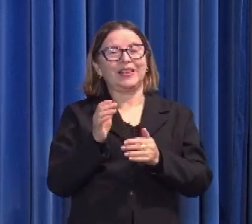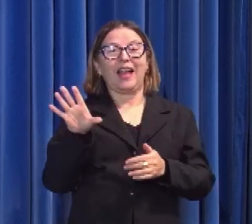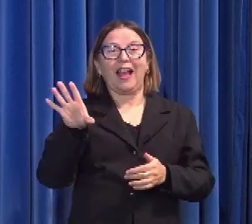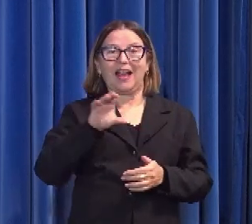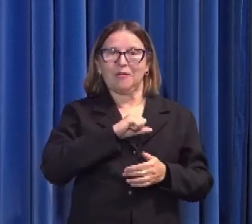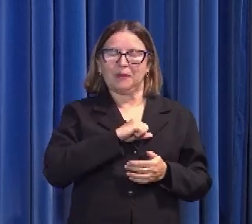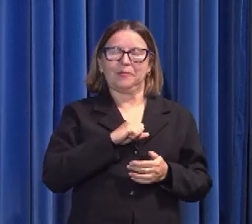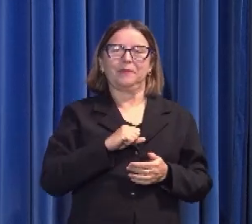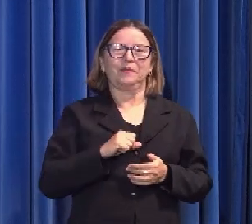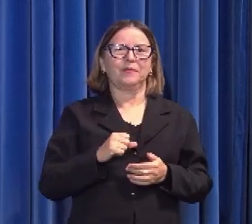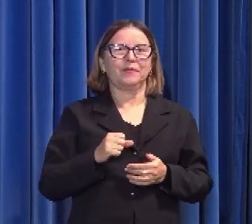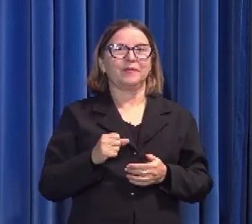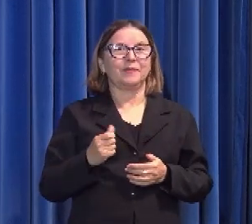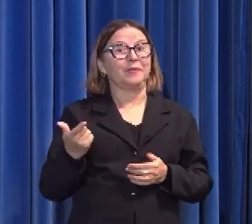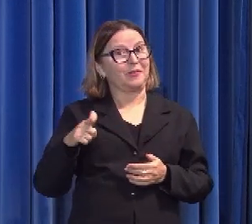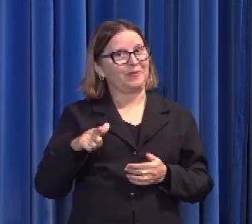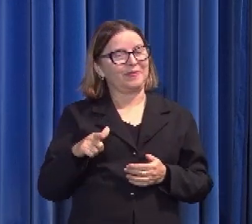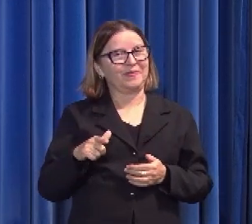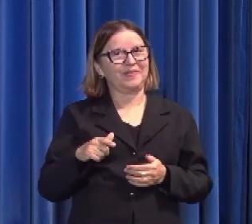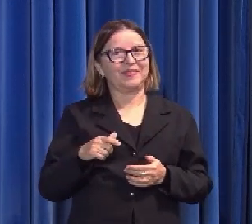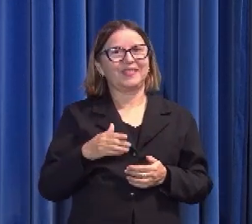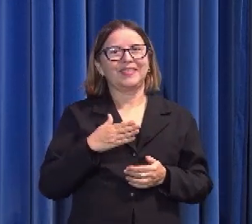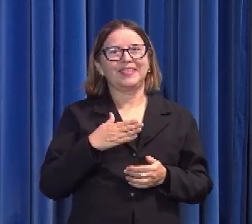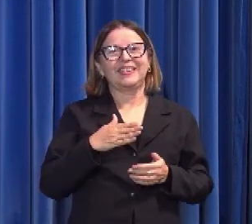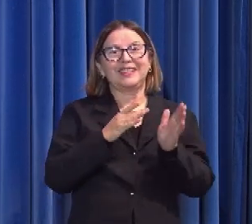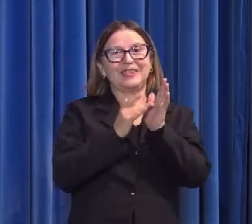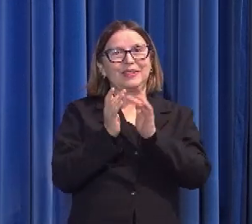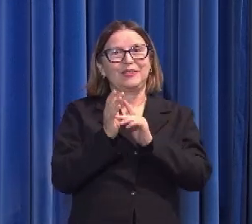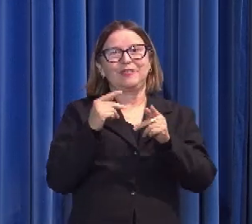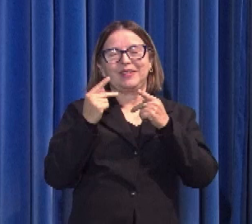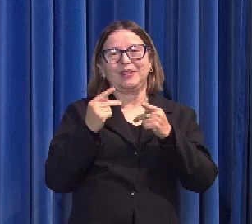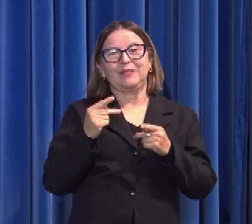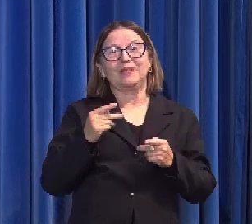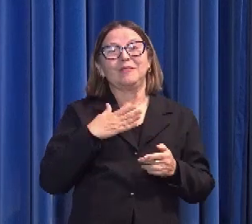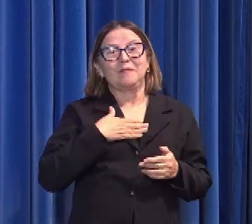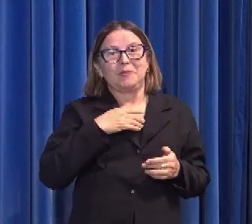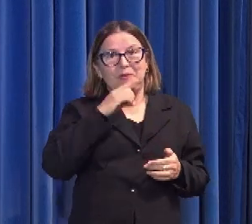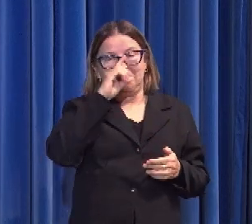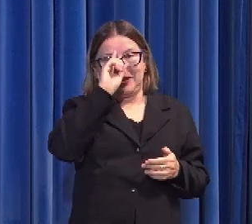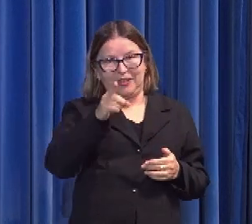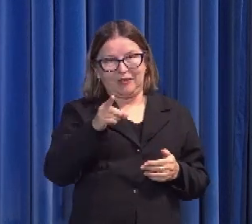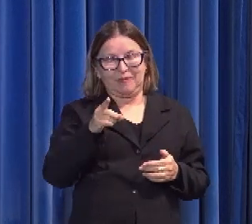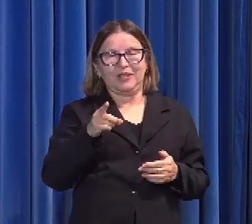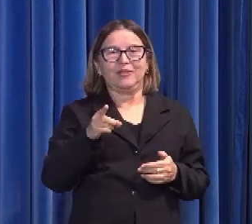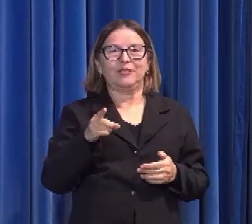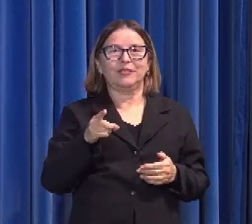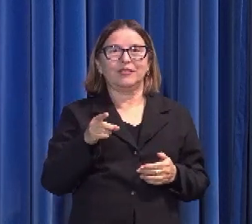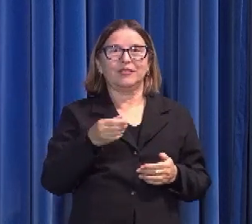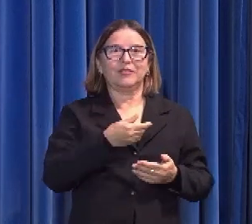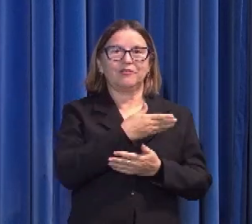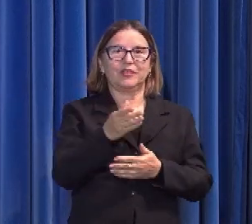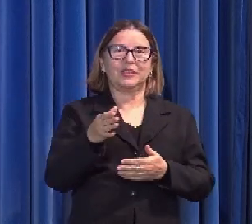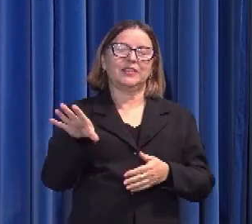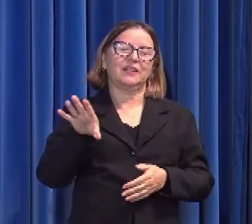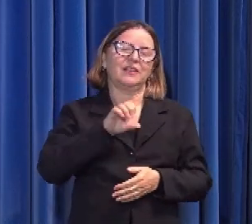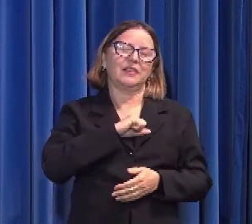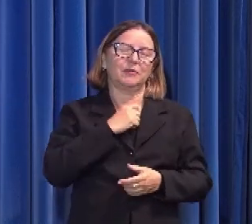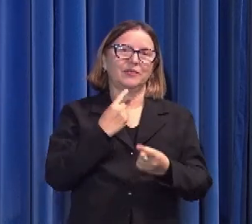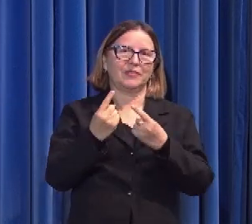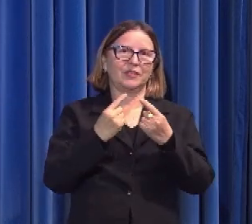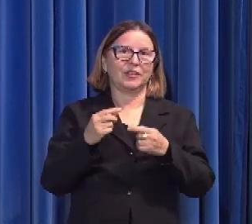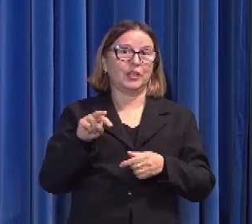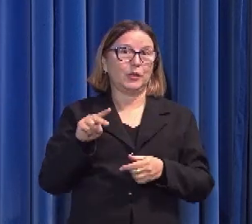vez e o meu mandamento é este que vós ameis uns aos outros assim como eu vos